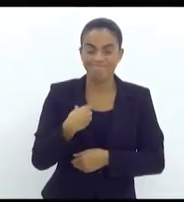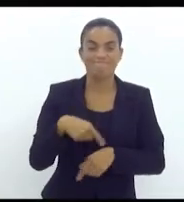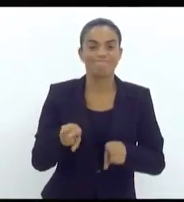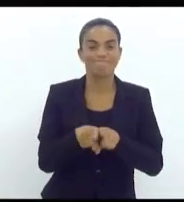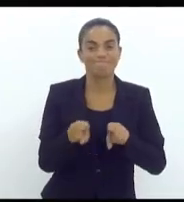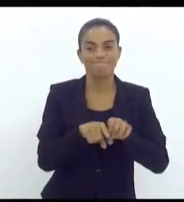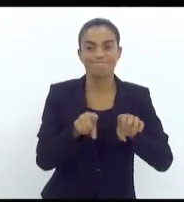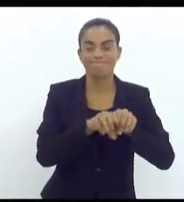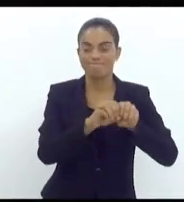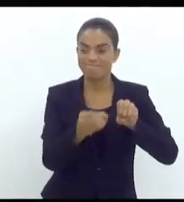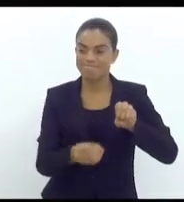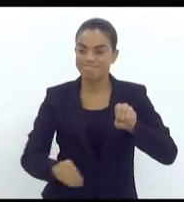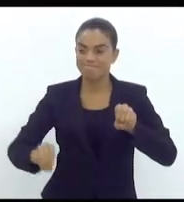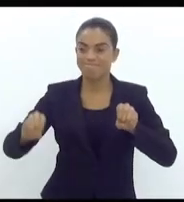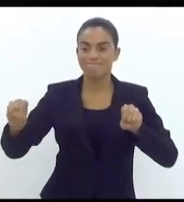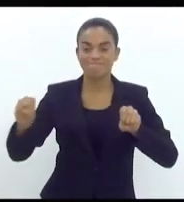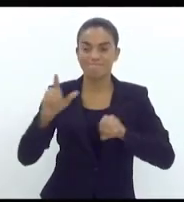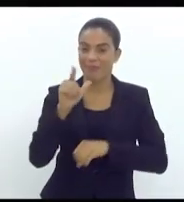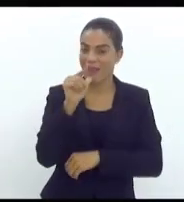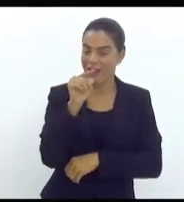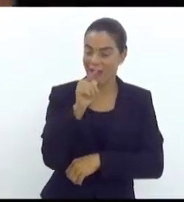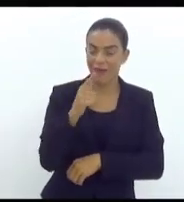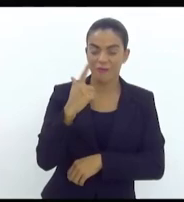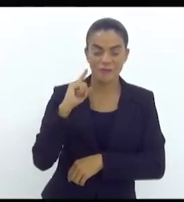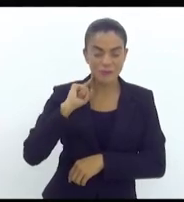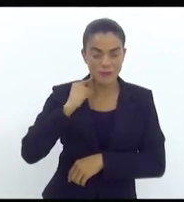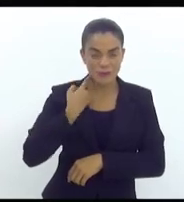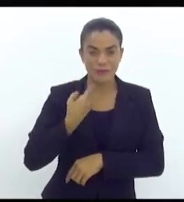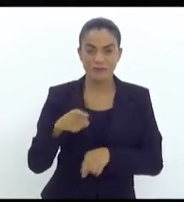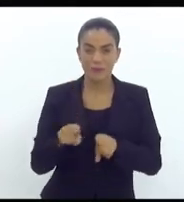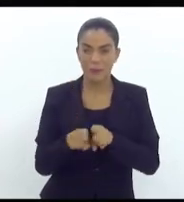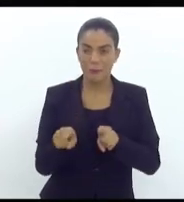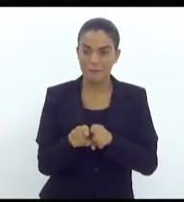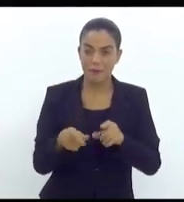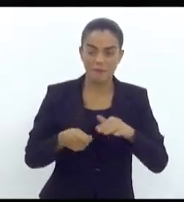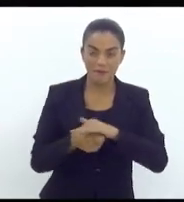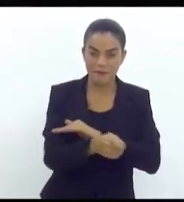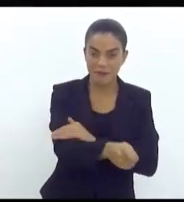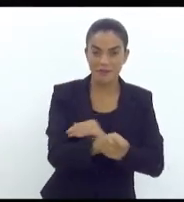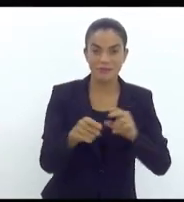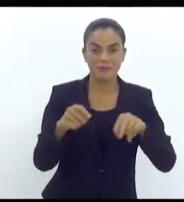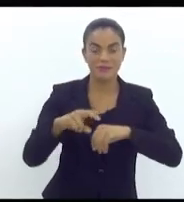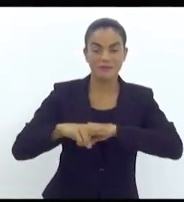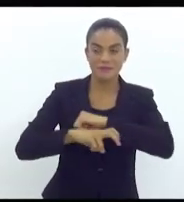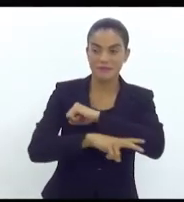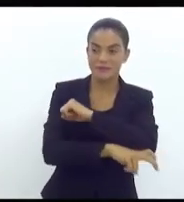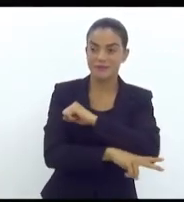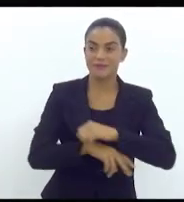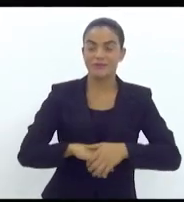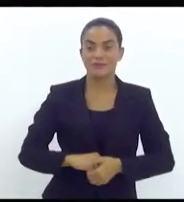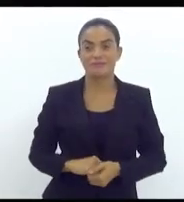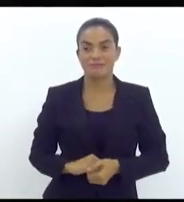saneamento básico faltou para gerar empregos para investir na infraestrutura